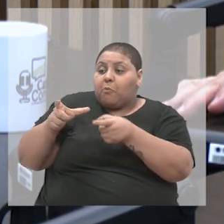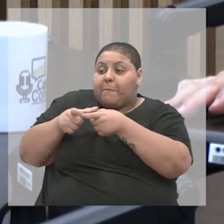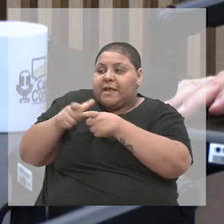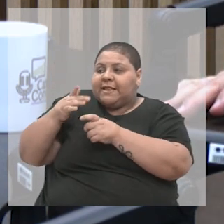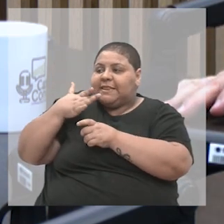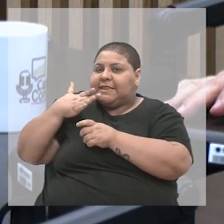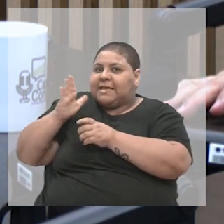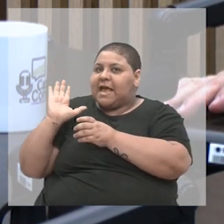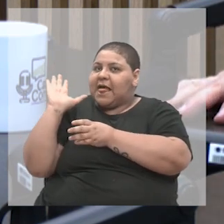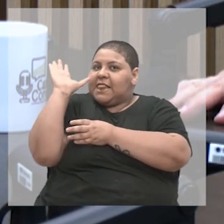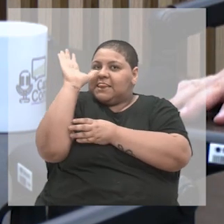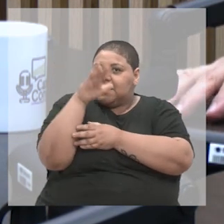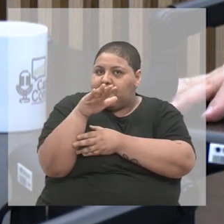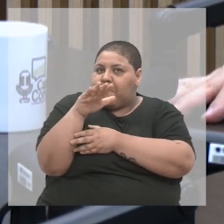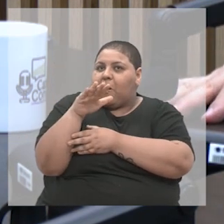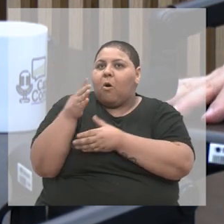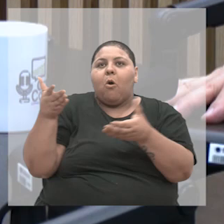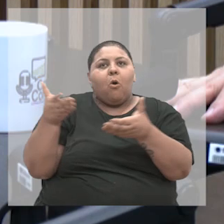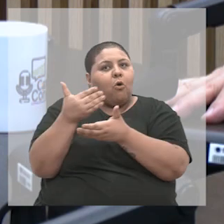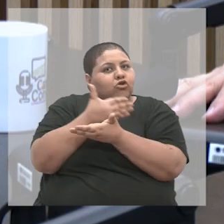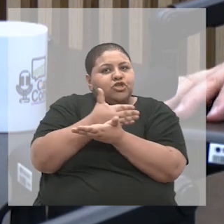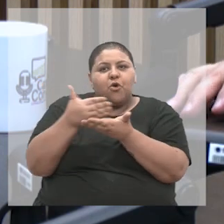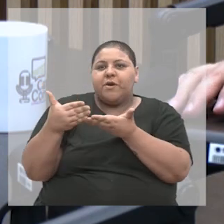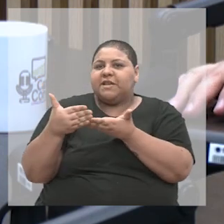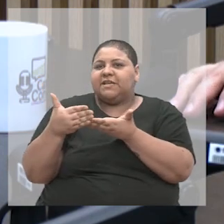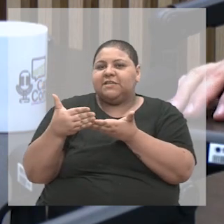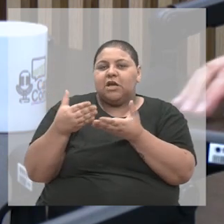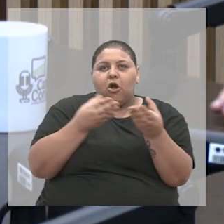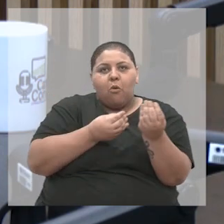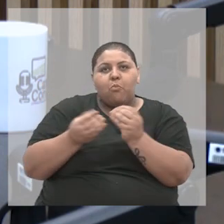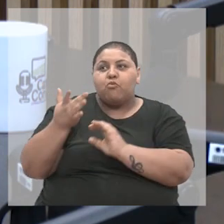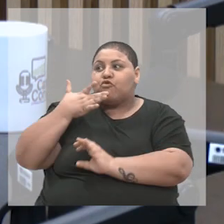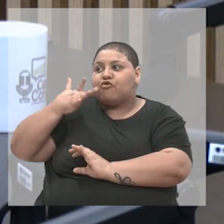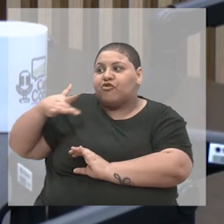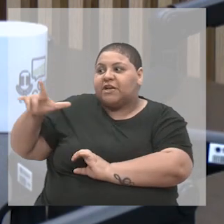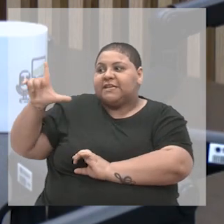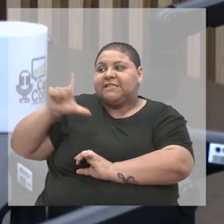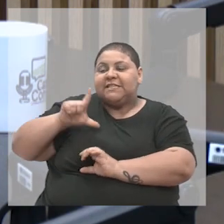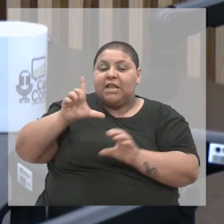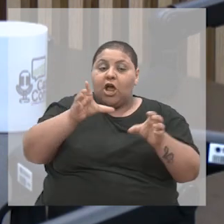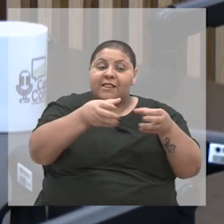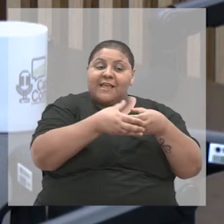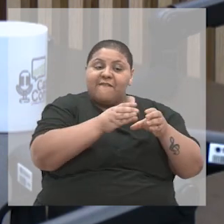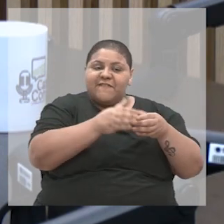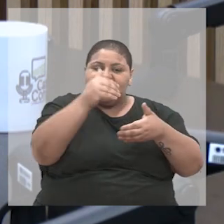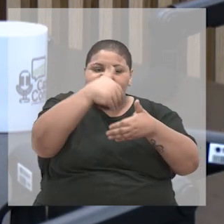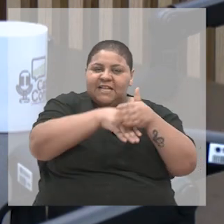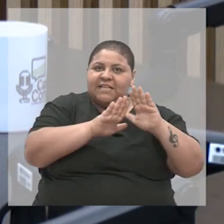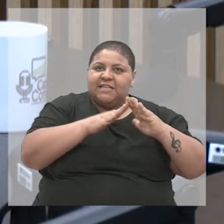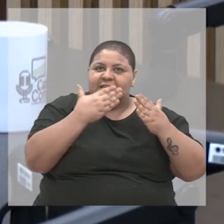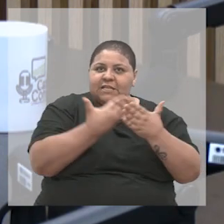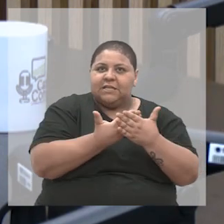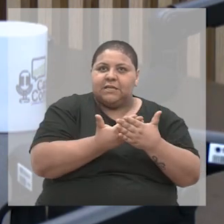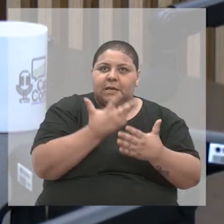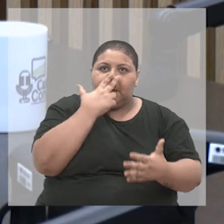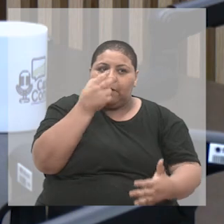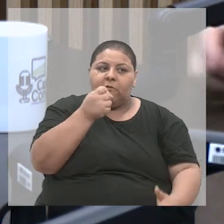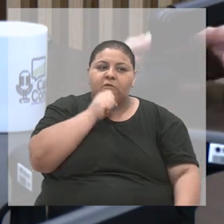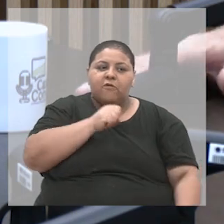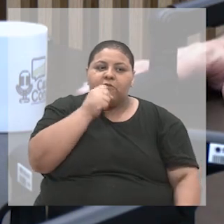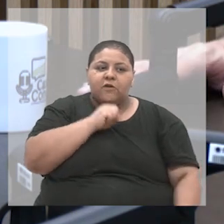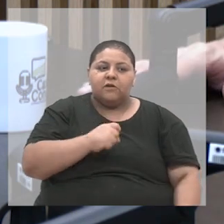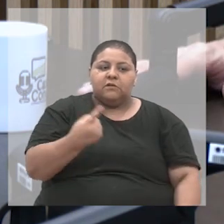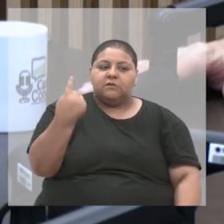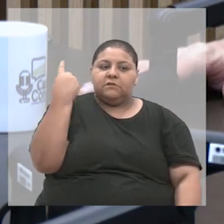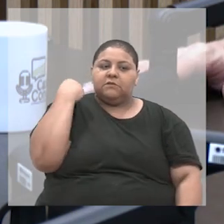carro-chefe. Né? Hoje o carro-chefe é um handebol. Muita criança que não tem a vivência na escola, como tinha antigamente, tem no clube.